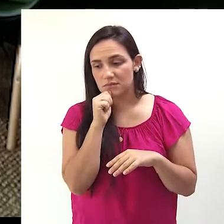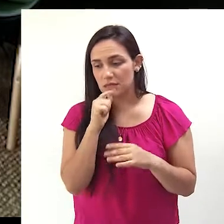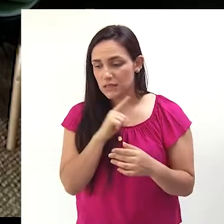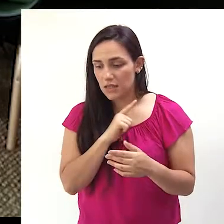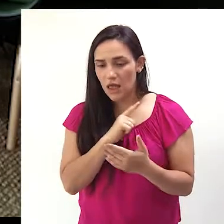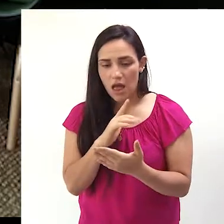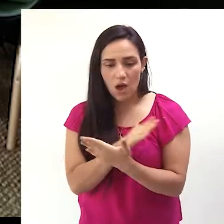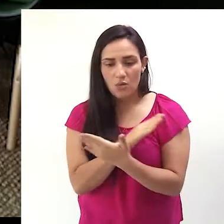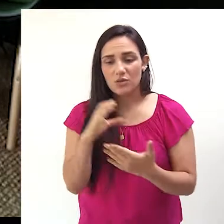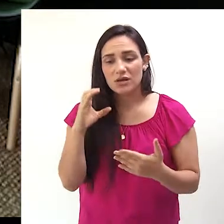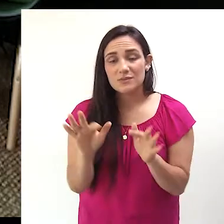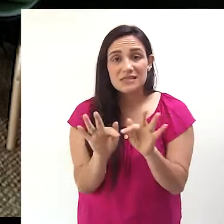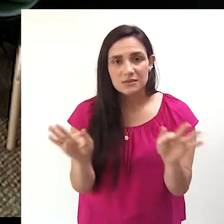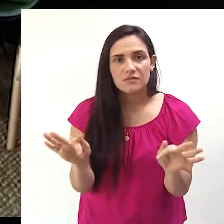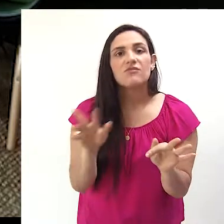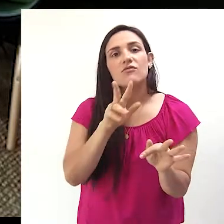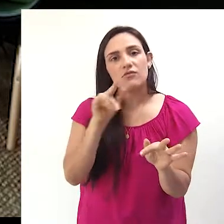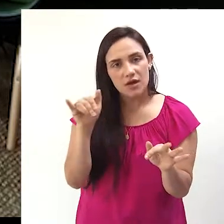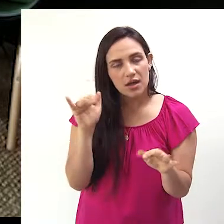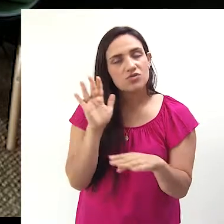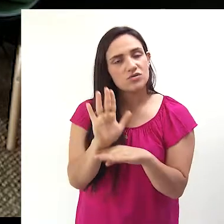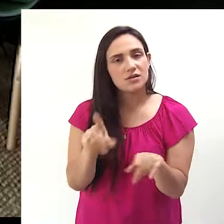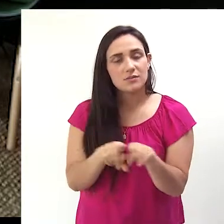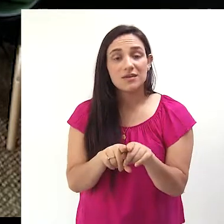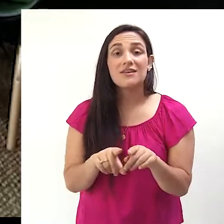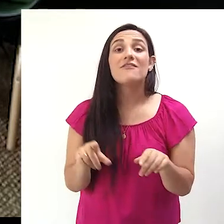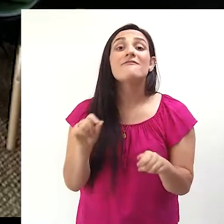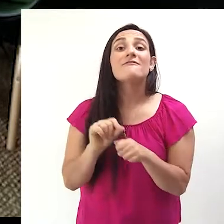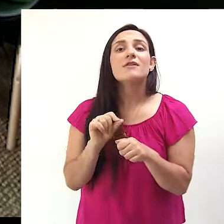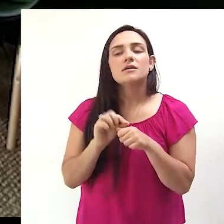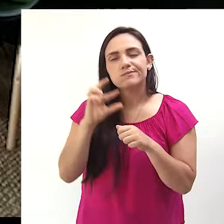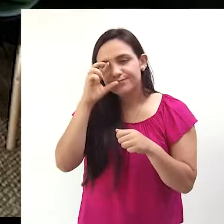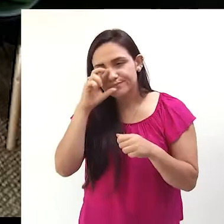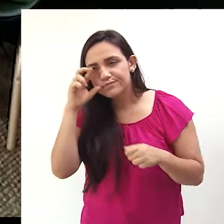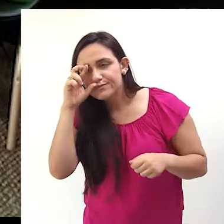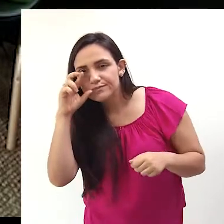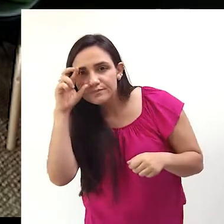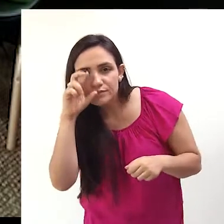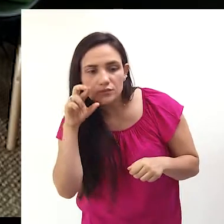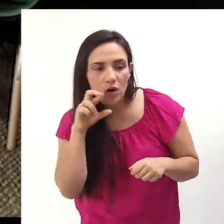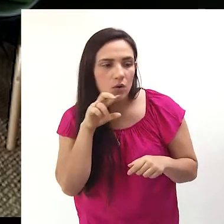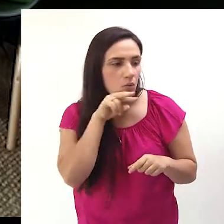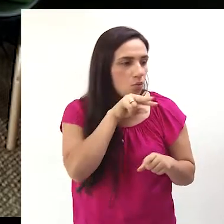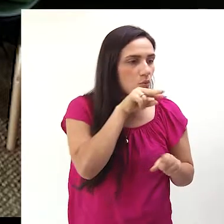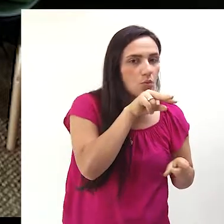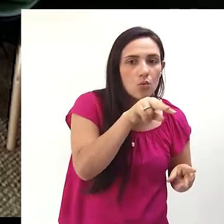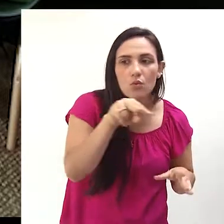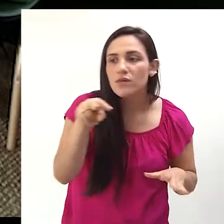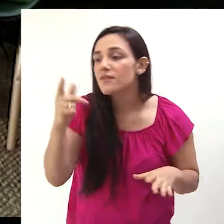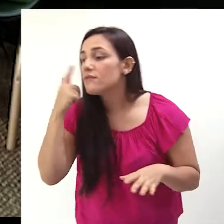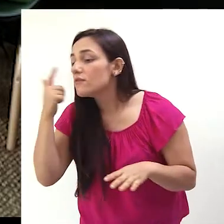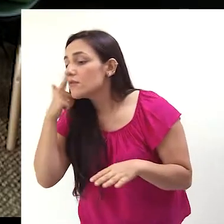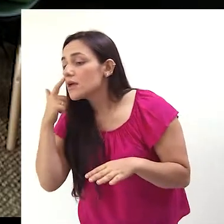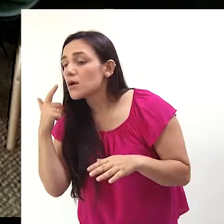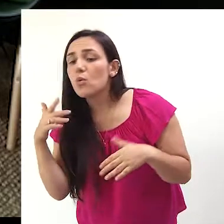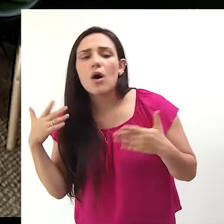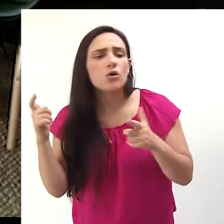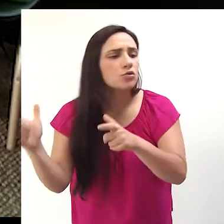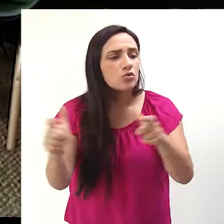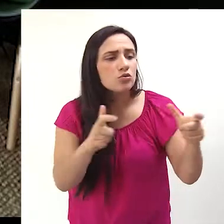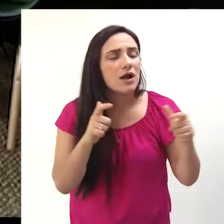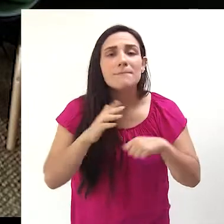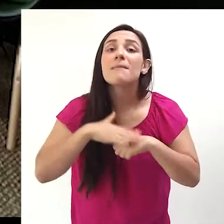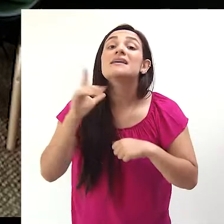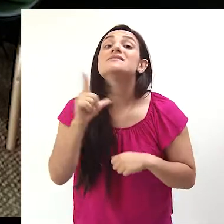patamar, e a Deleagro também vai estar fazendo o monitoramento por meio de estatística e tal, levantamentos, justamente para deflagrar